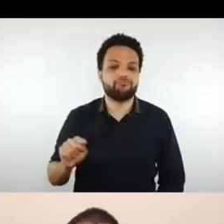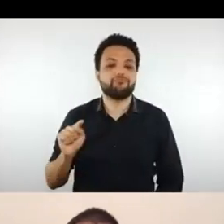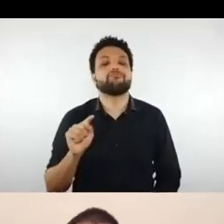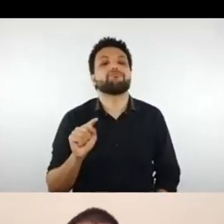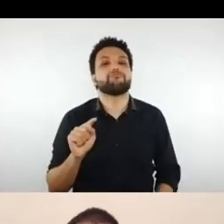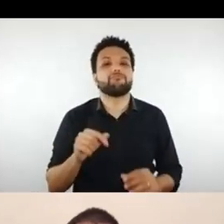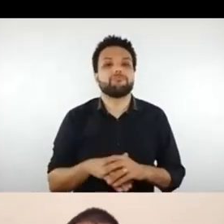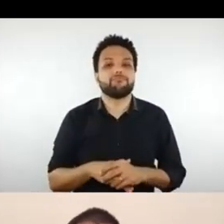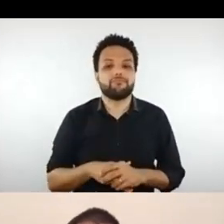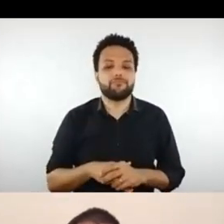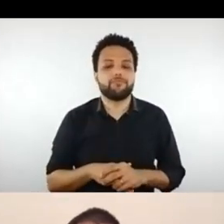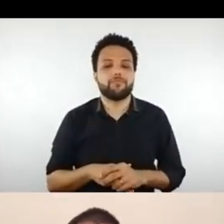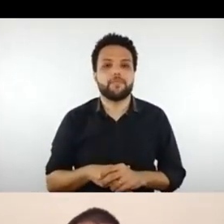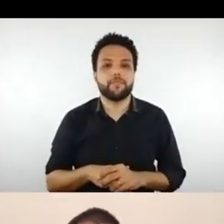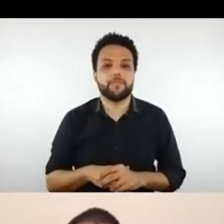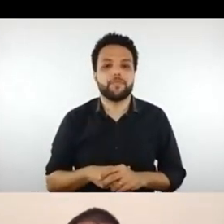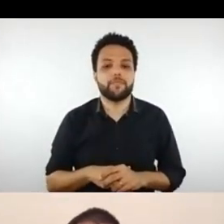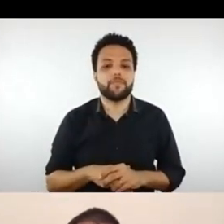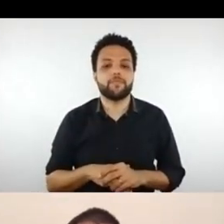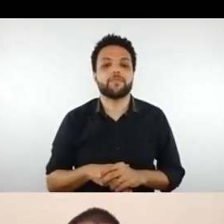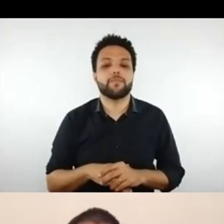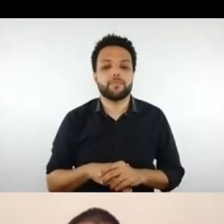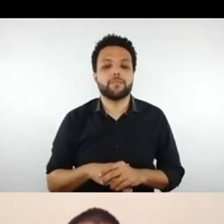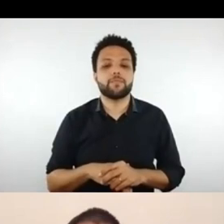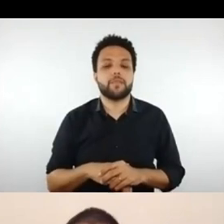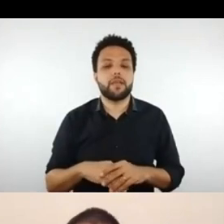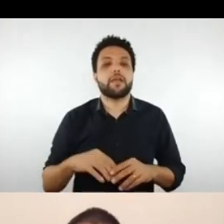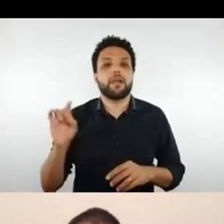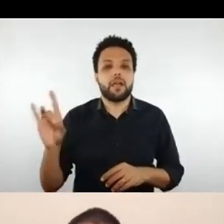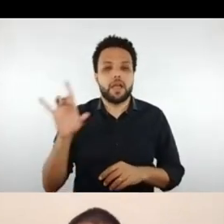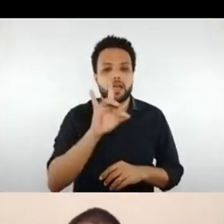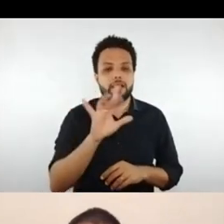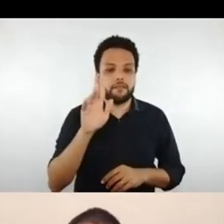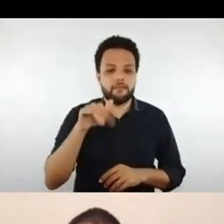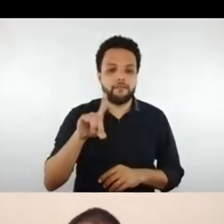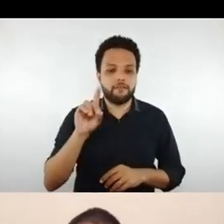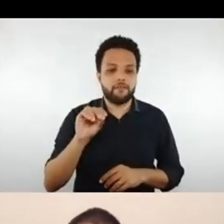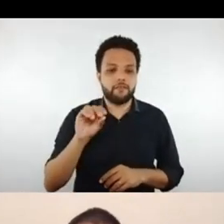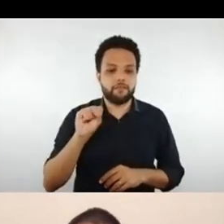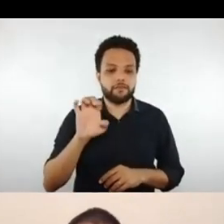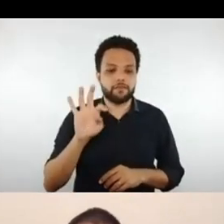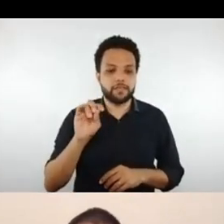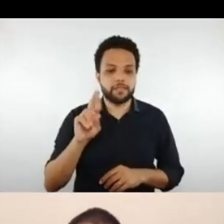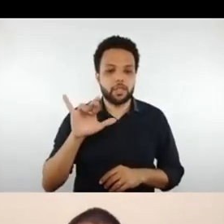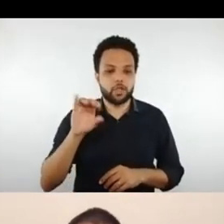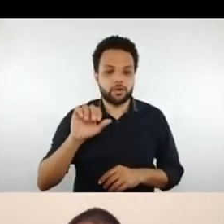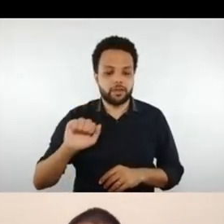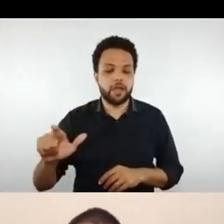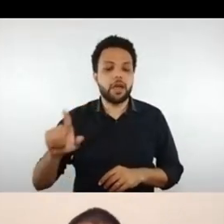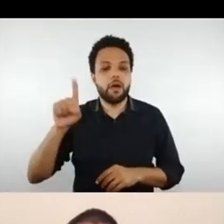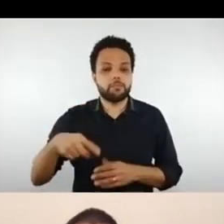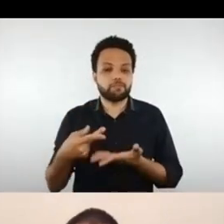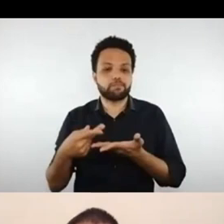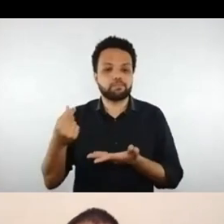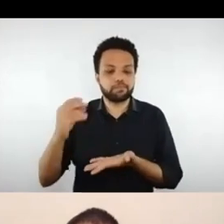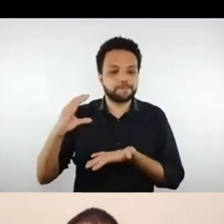classe, né? Assim, porque o próprio fundo setorial é um dinheiro que não é uma renúncia fiscal, é um dinheiro do próprio setor.